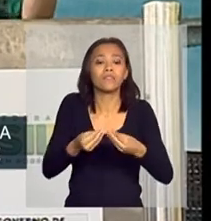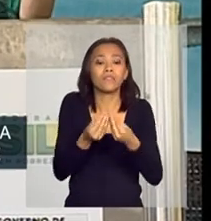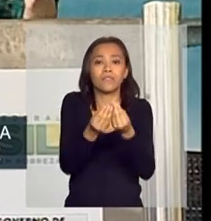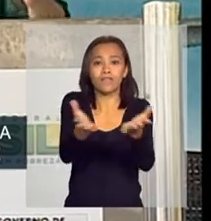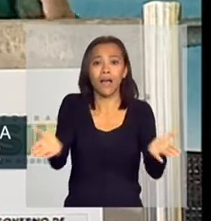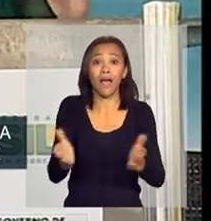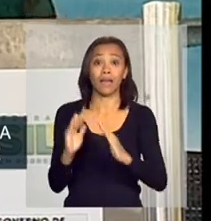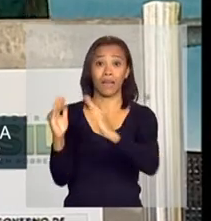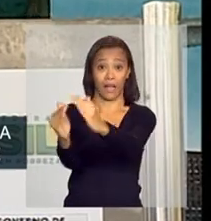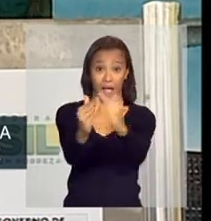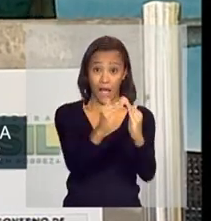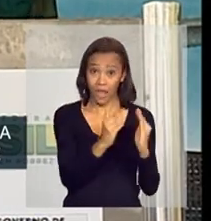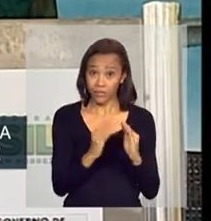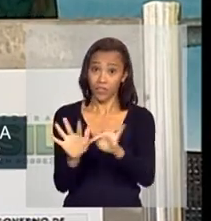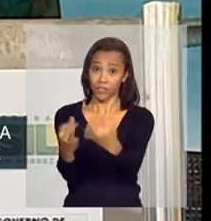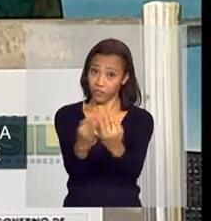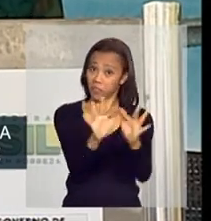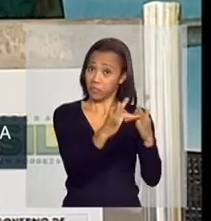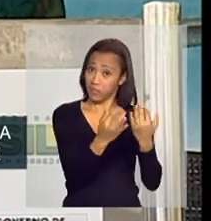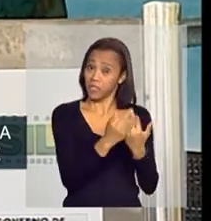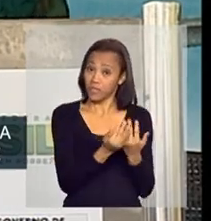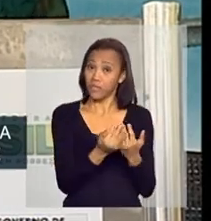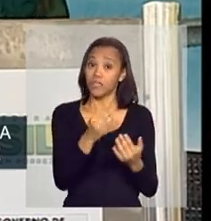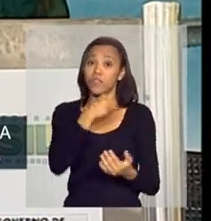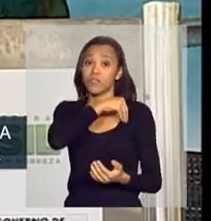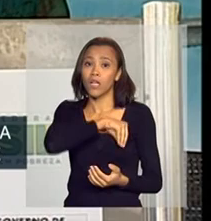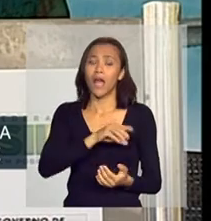para famílias que ganham até